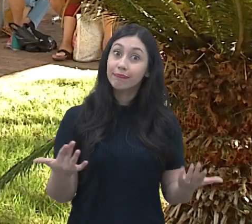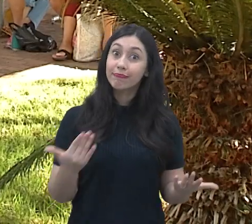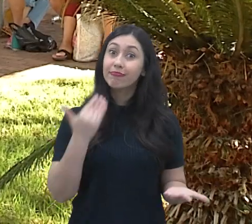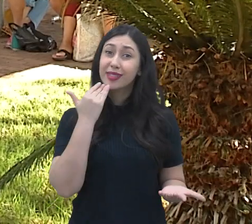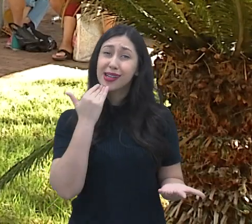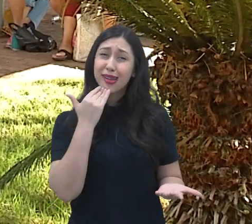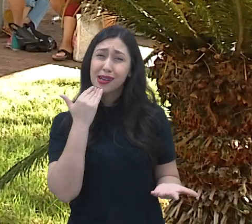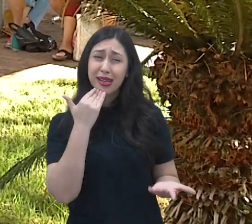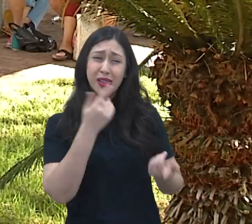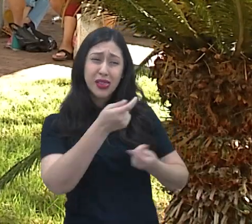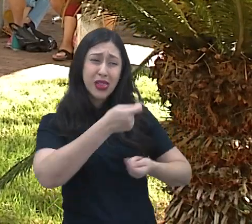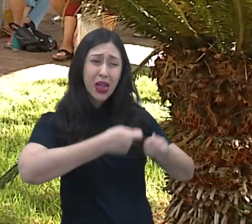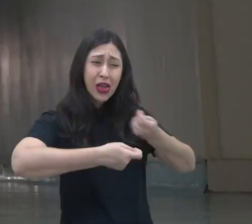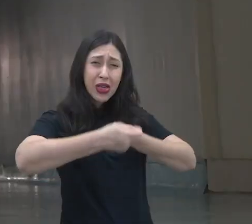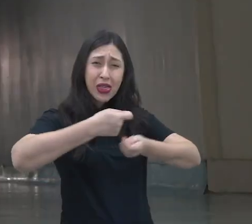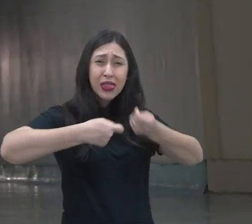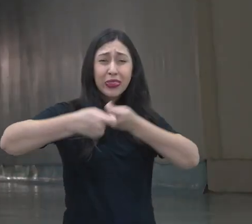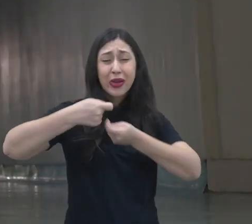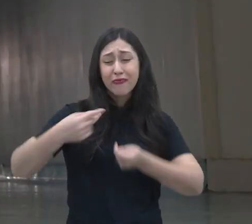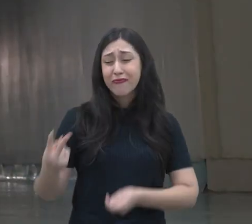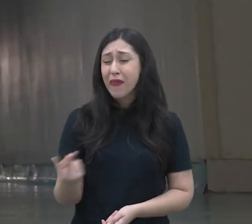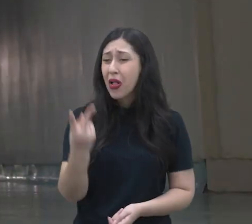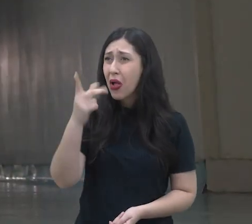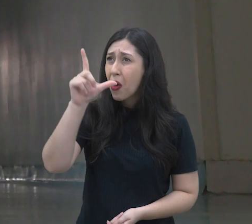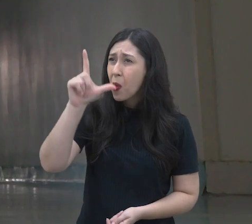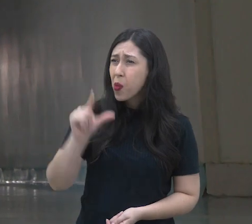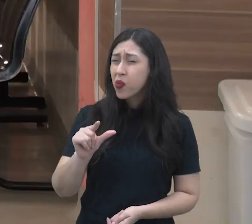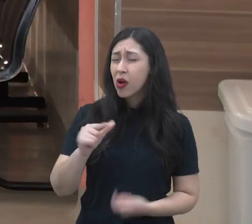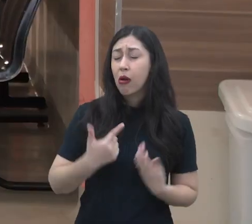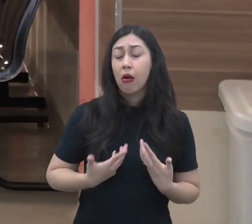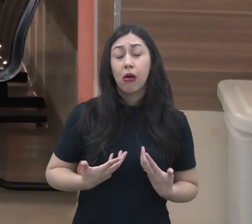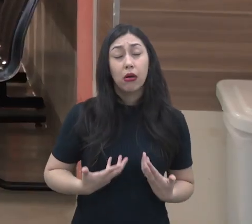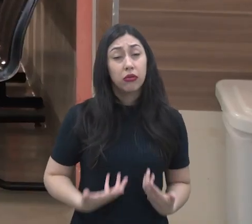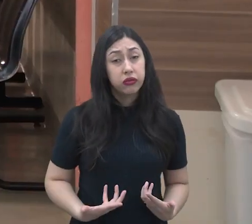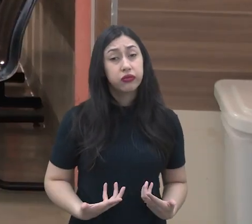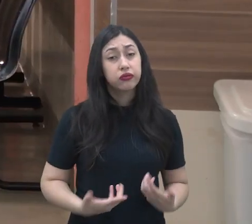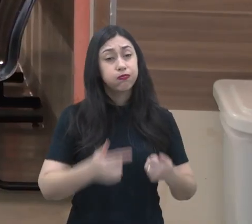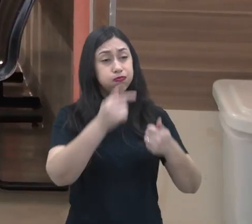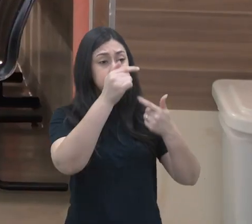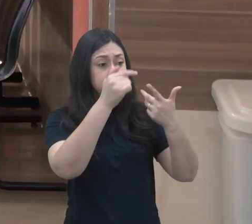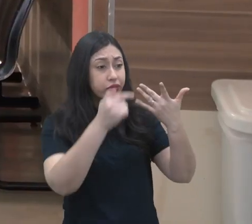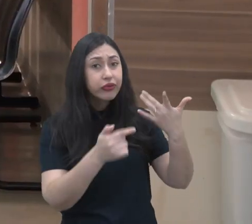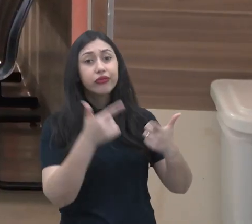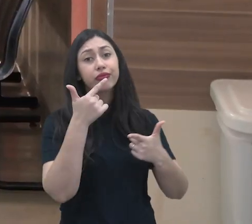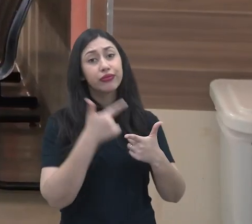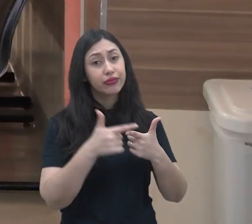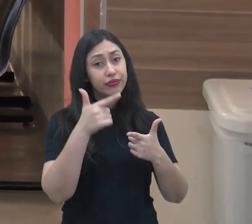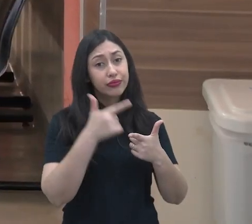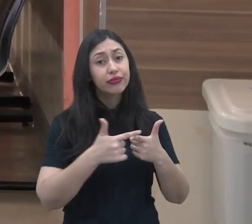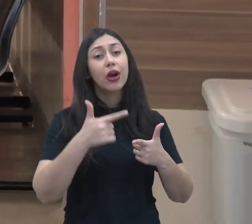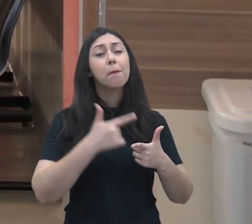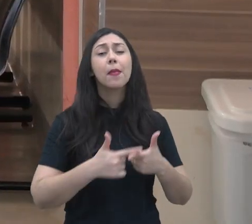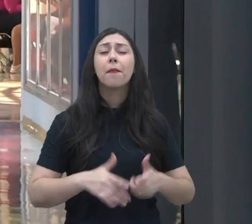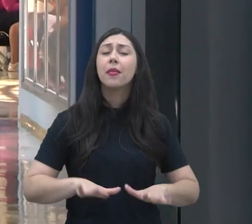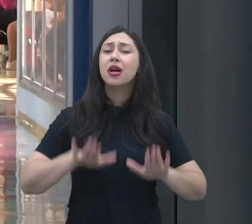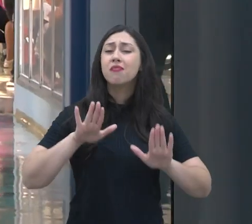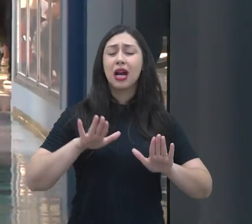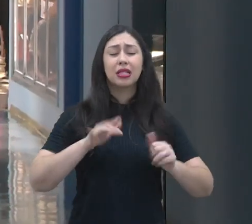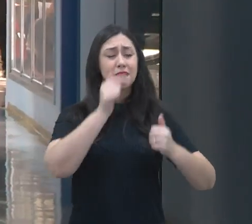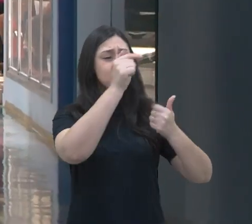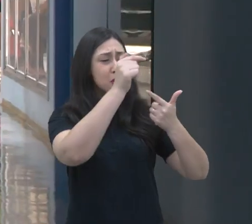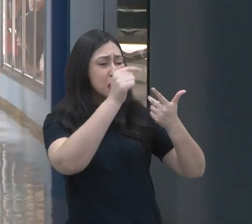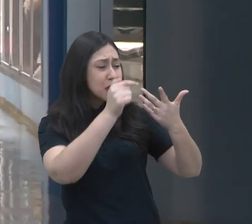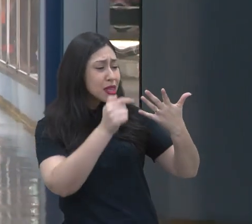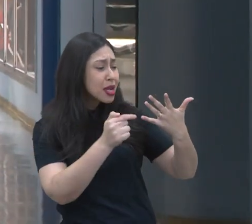é, falhas de gestão, falta de valorização, sobrecarga, são várias barreiras. Mas